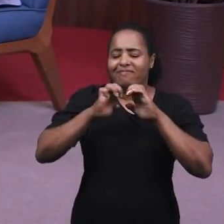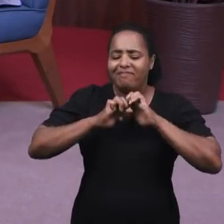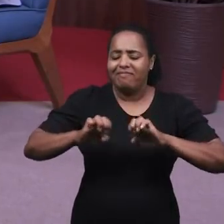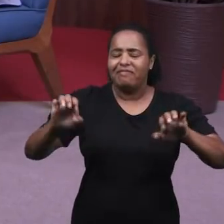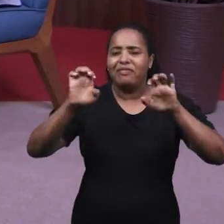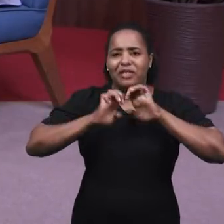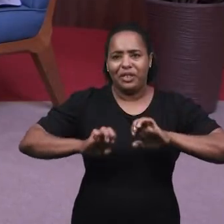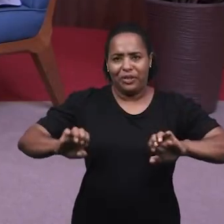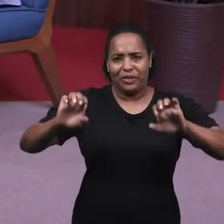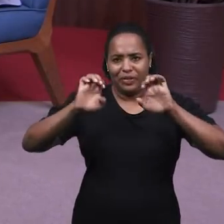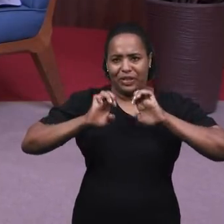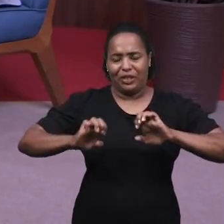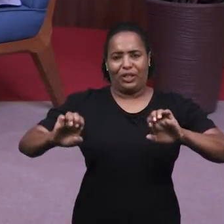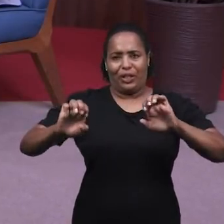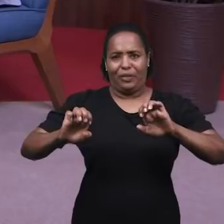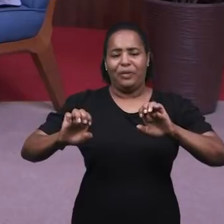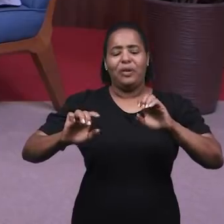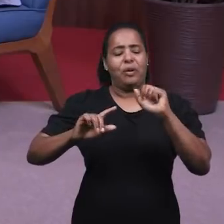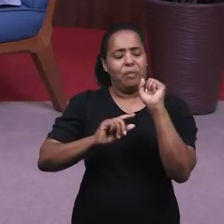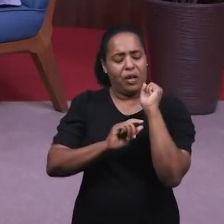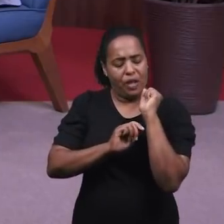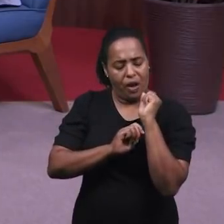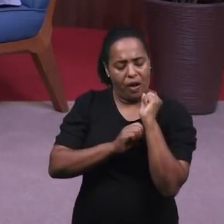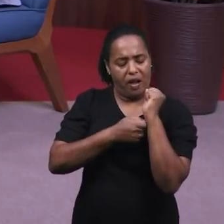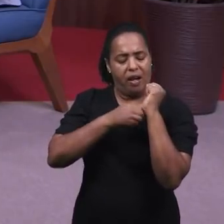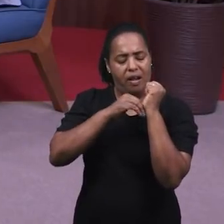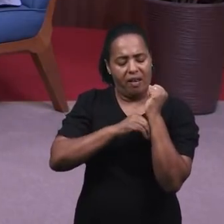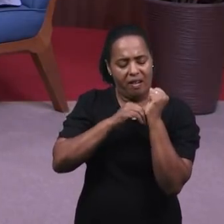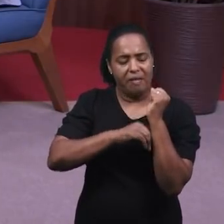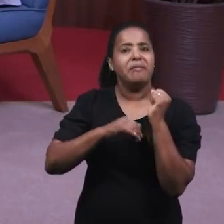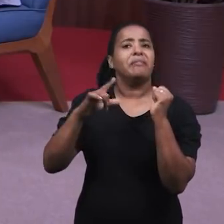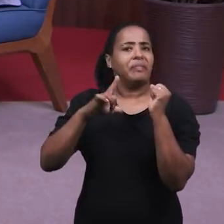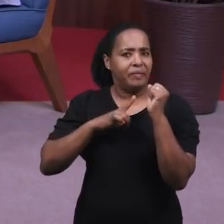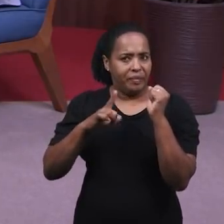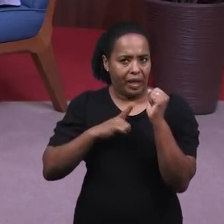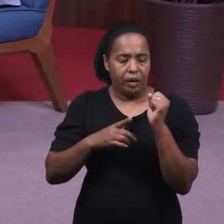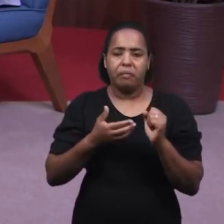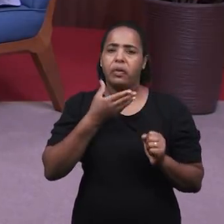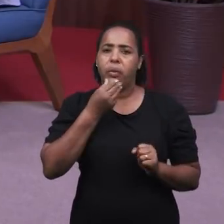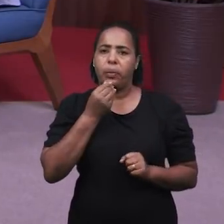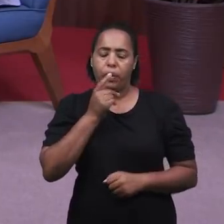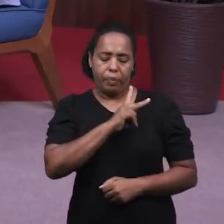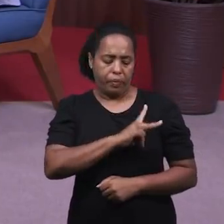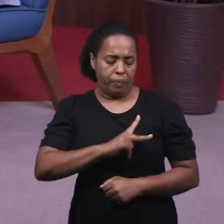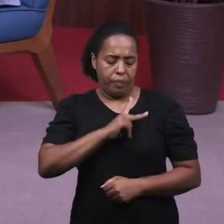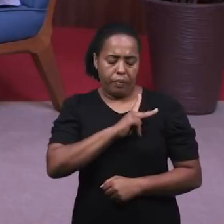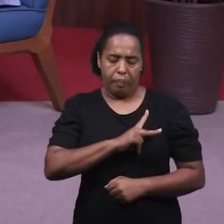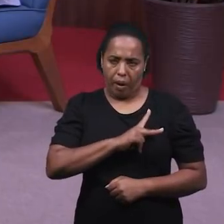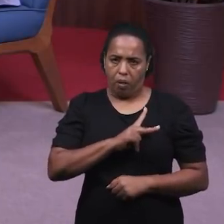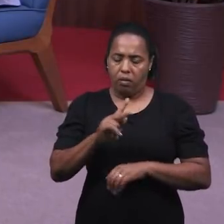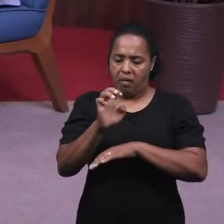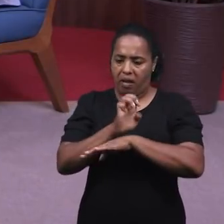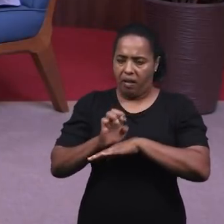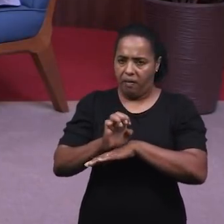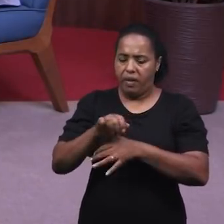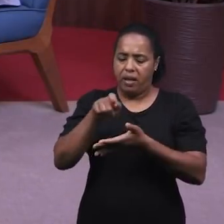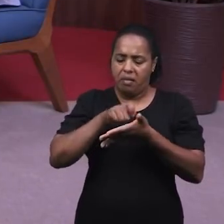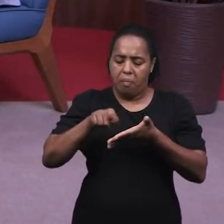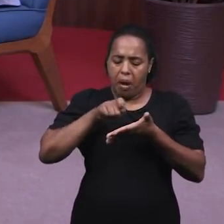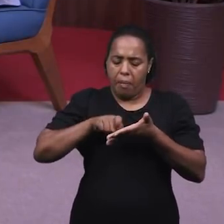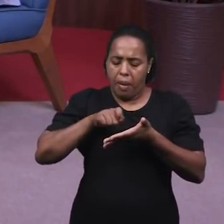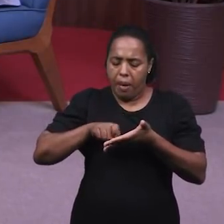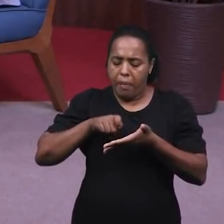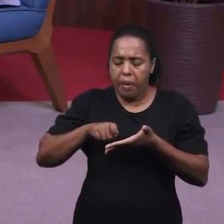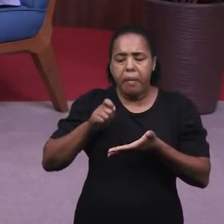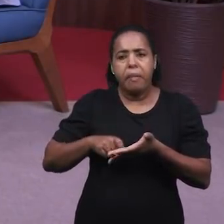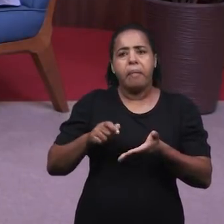O evangelho genuíno, ele tem um mistério. E Paulo, quando escreve aqui aos Efésios, fala claramente sobre isso, né?